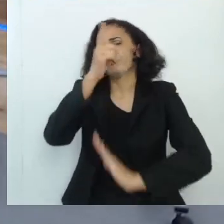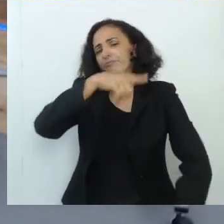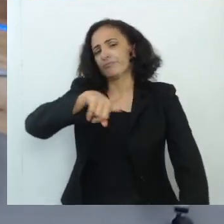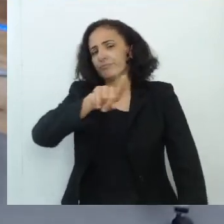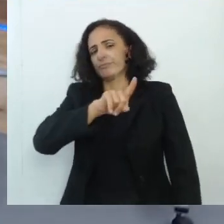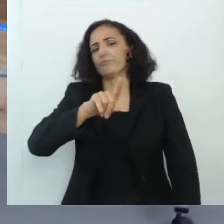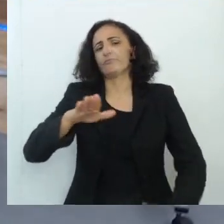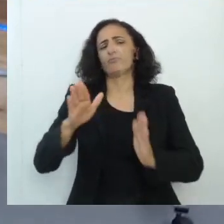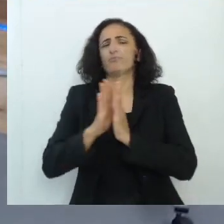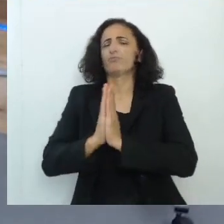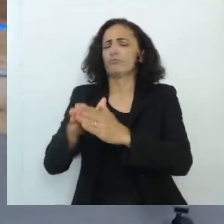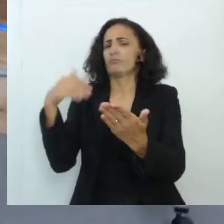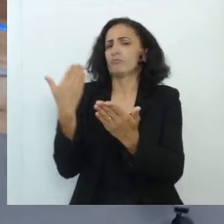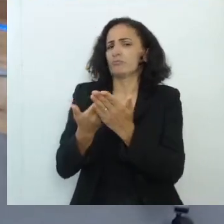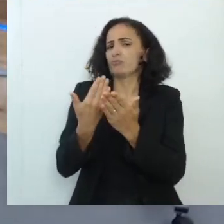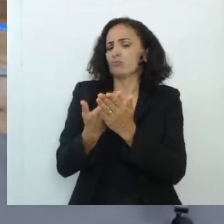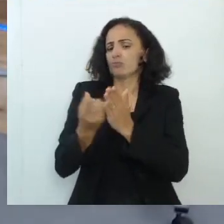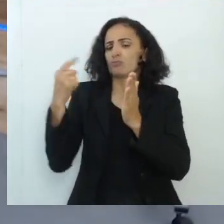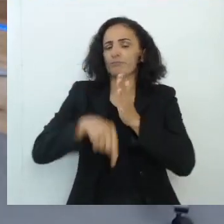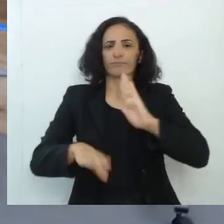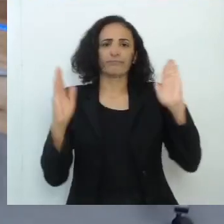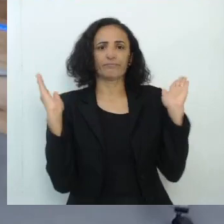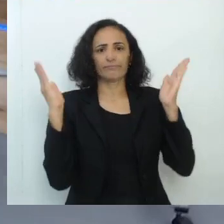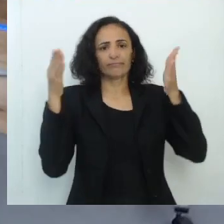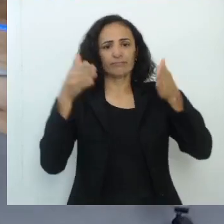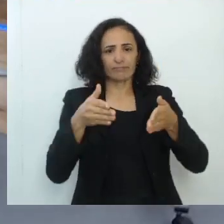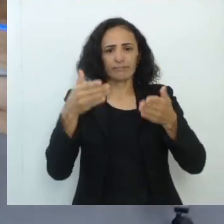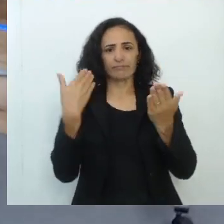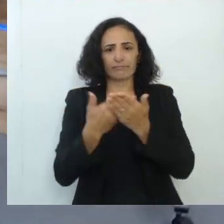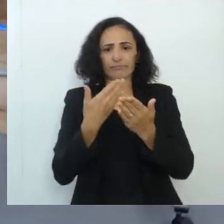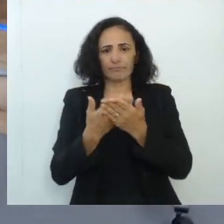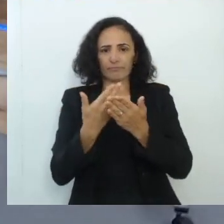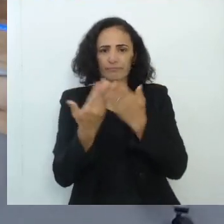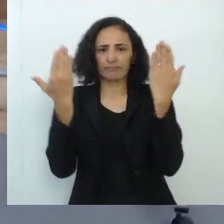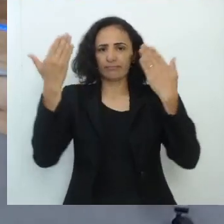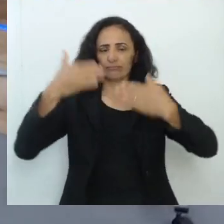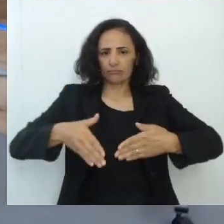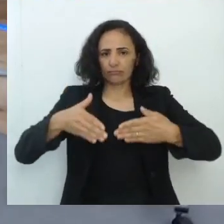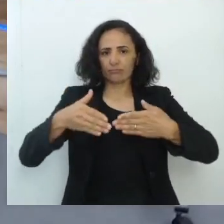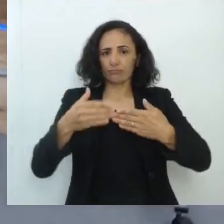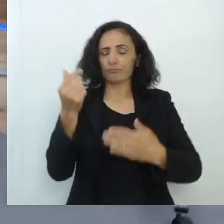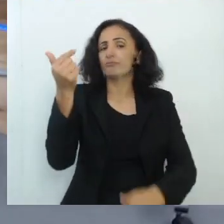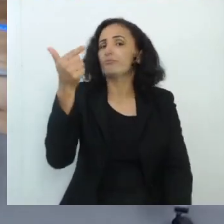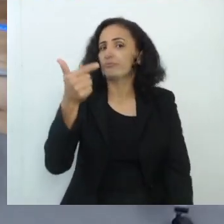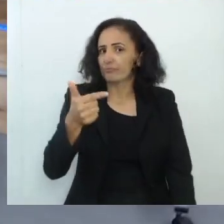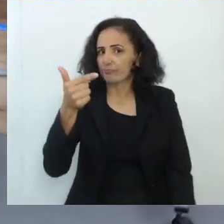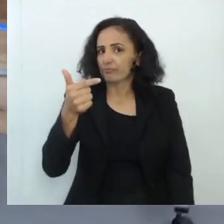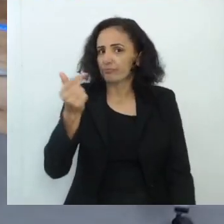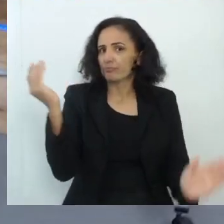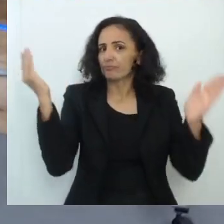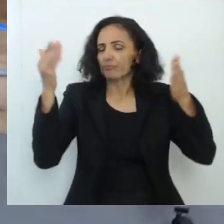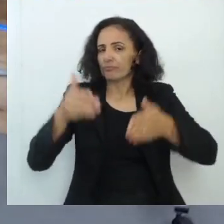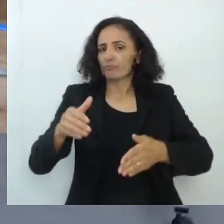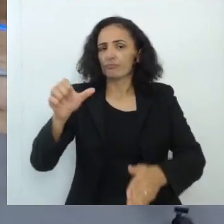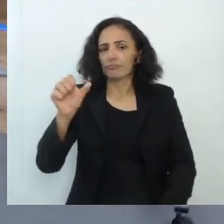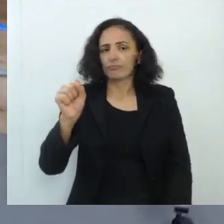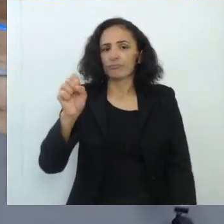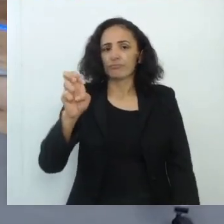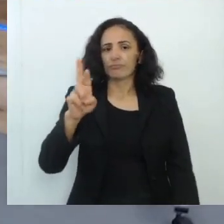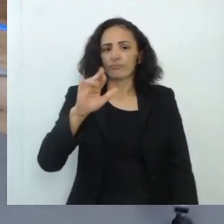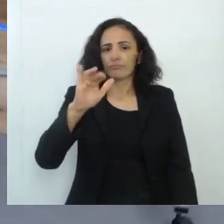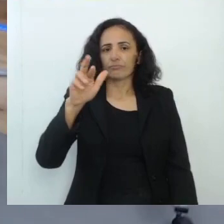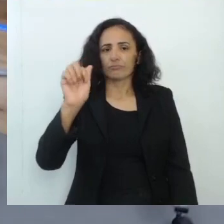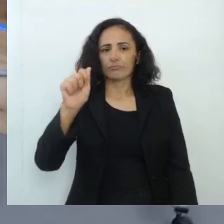reta final, vocês foquem só o seriado 2. Foca só o seriado 2, porque é ele que,